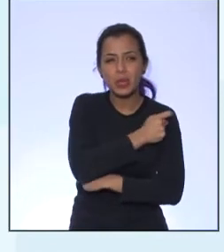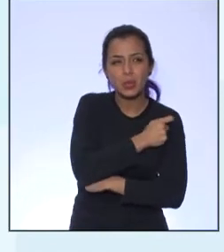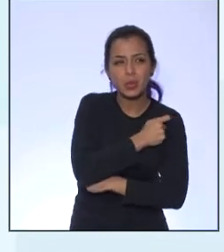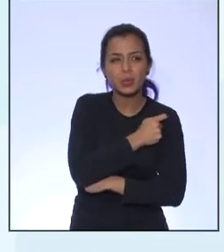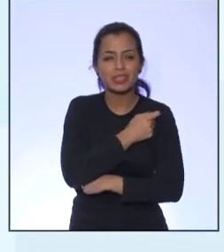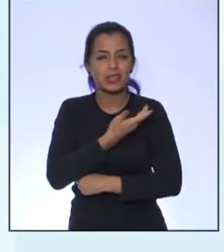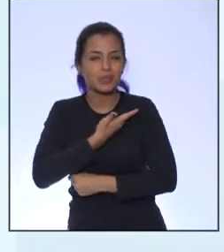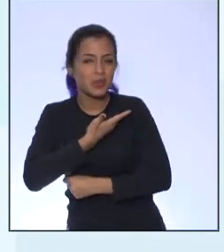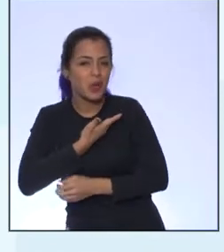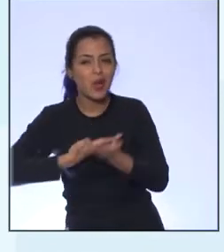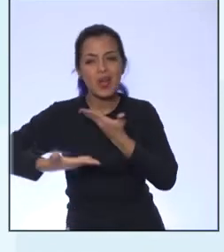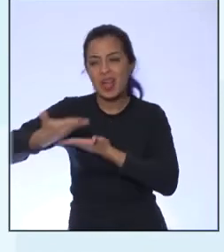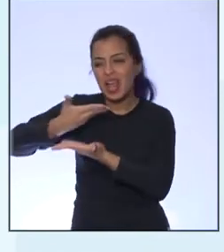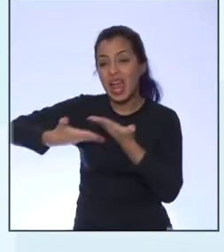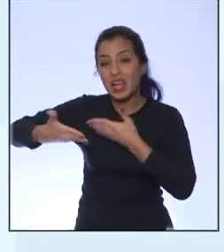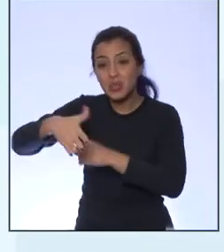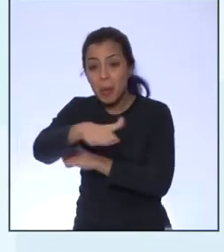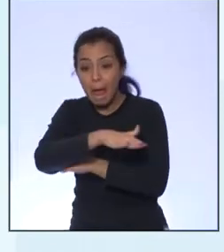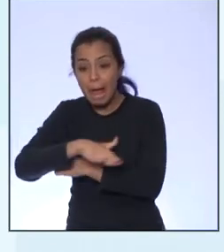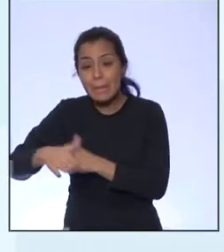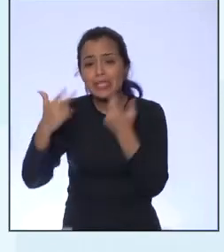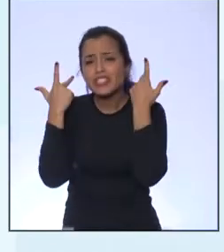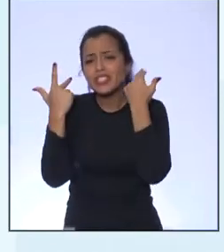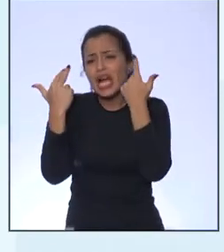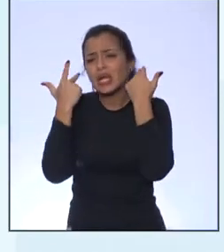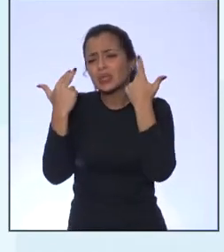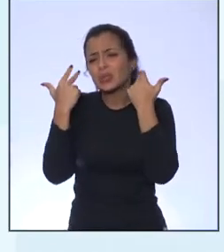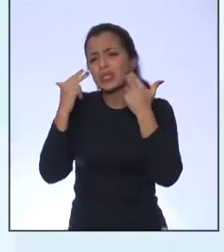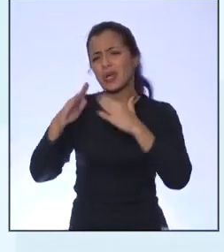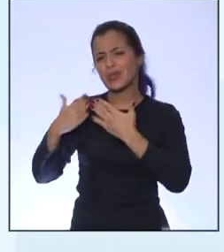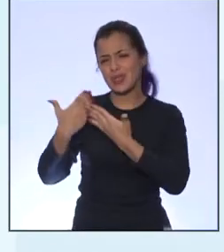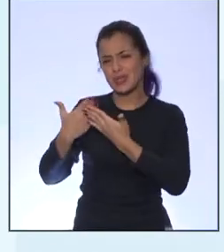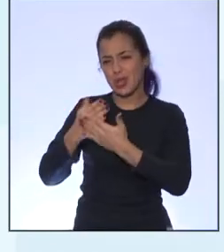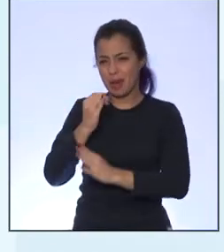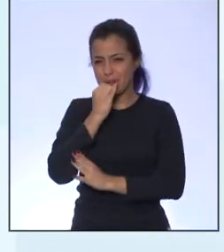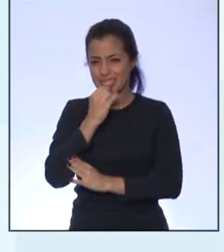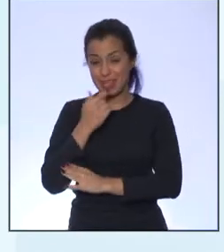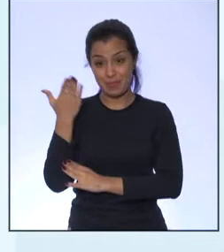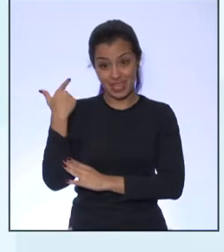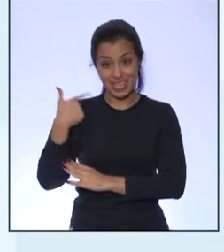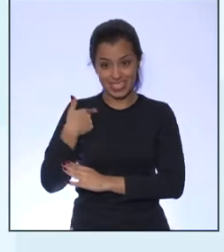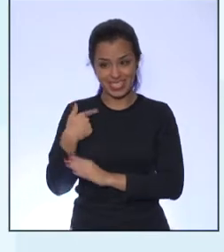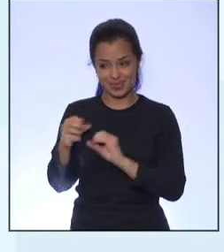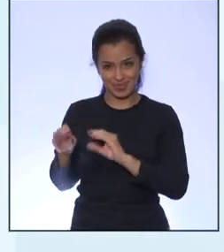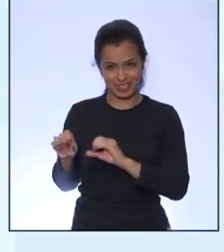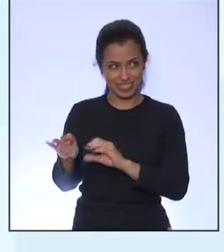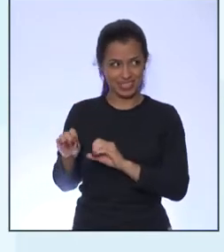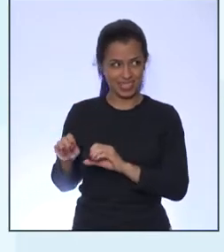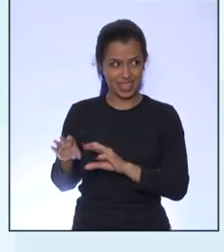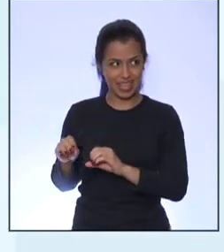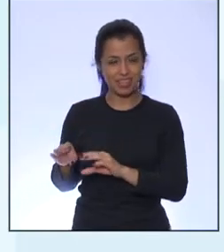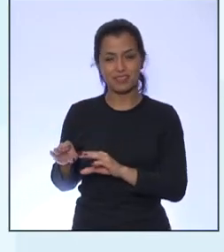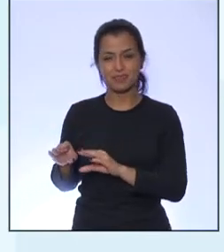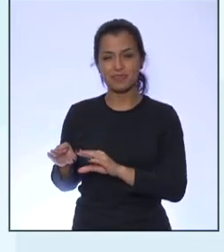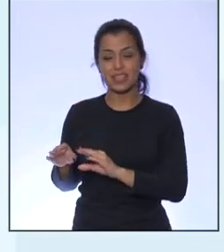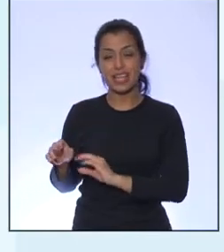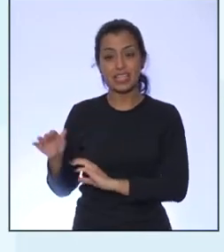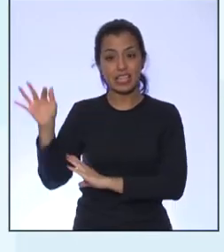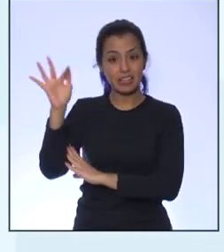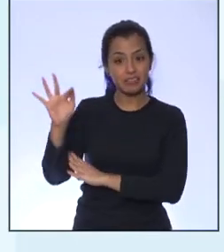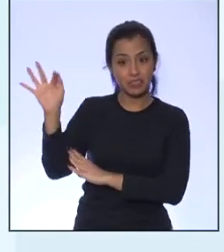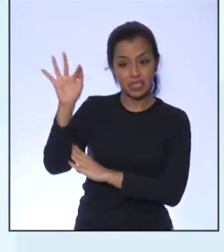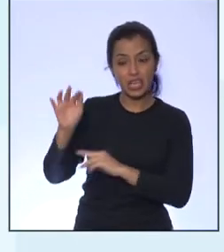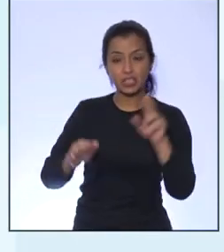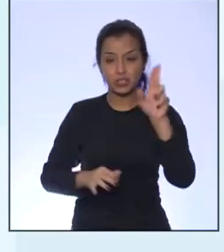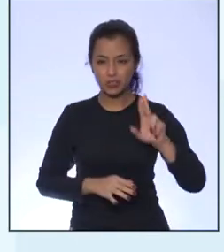meus colegas, aquele ambiente natural, tanto na escola, quando eu dei aula de física e de química, como também na